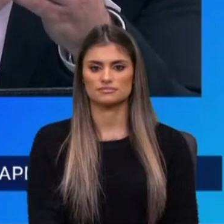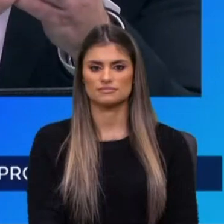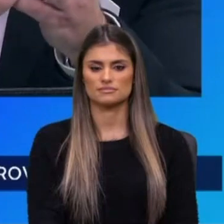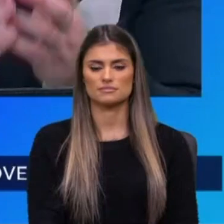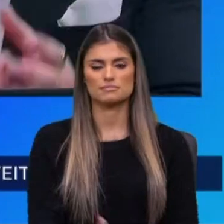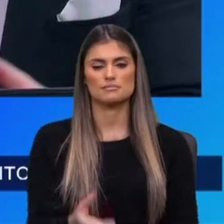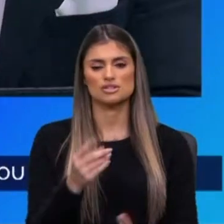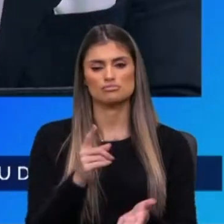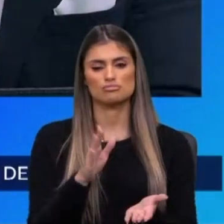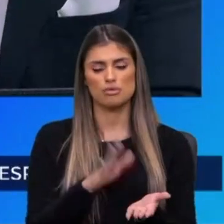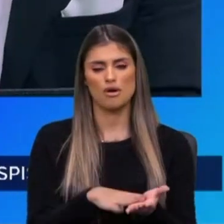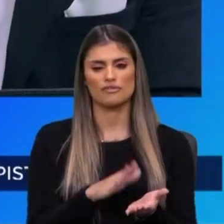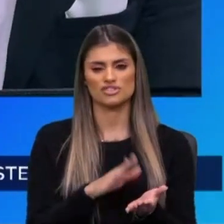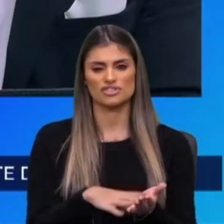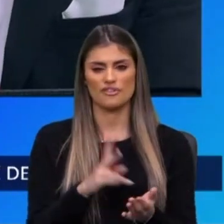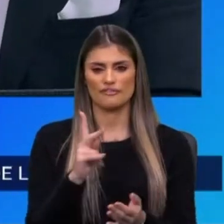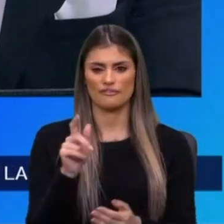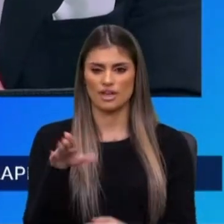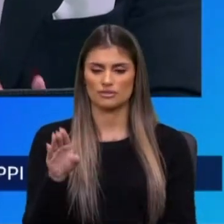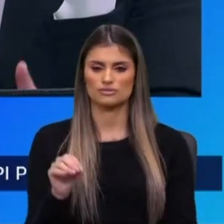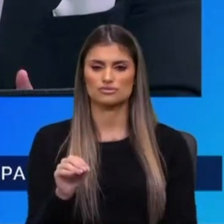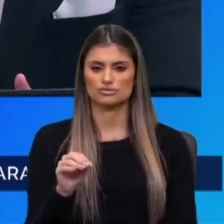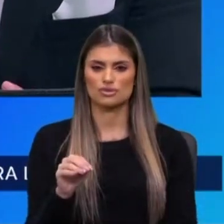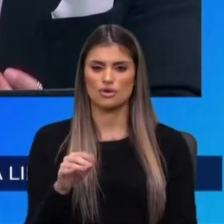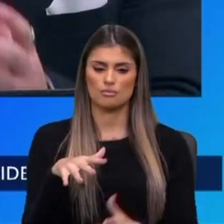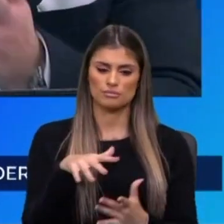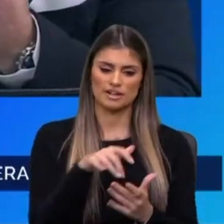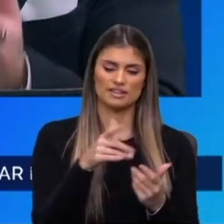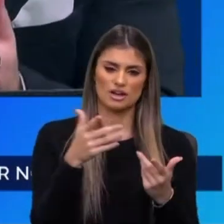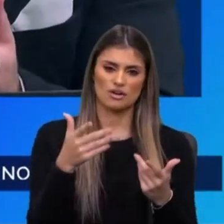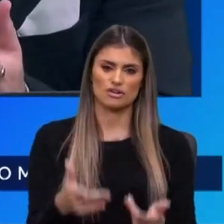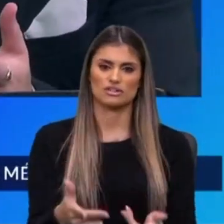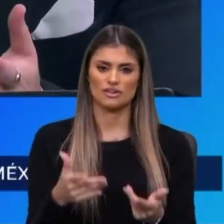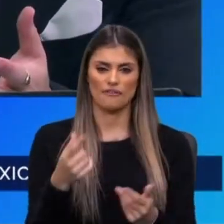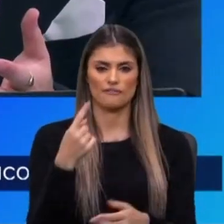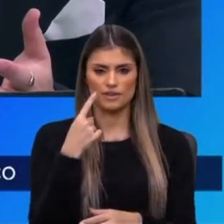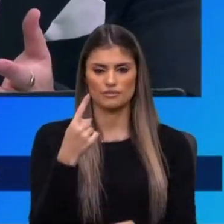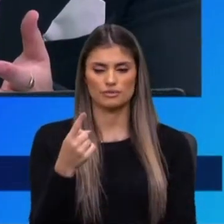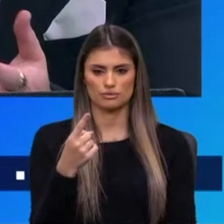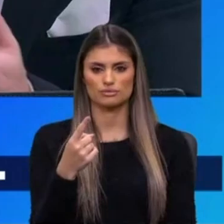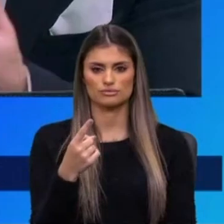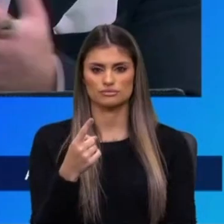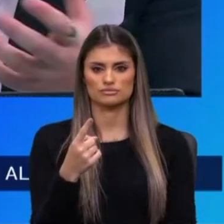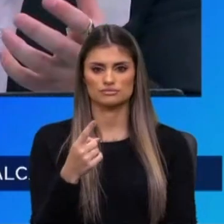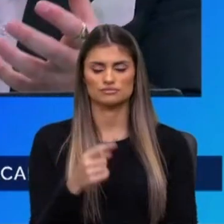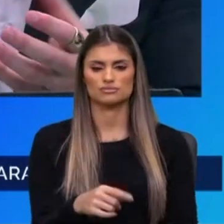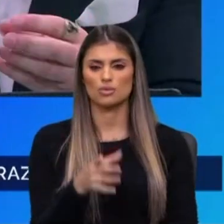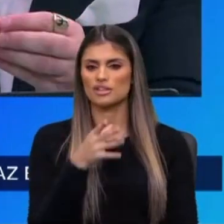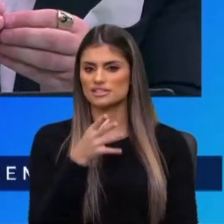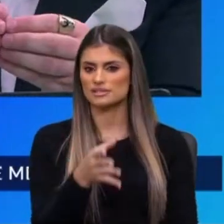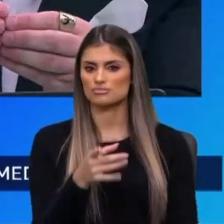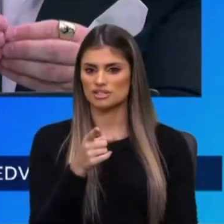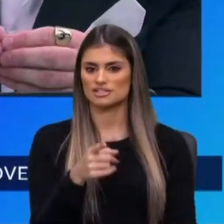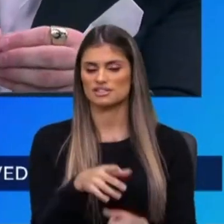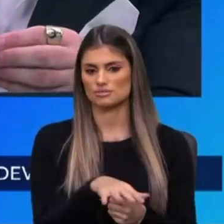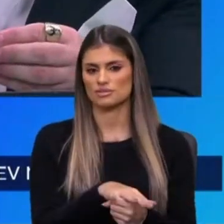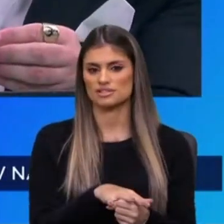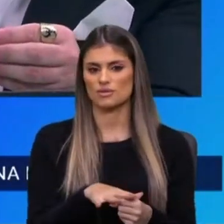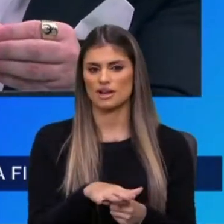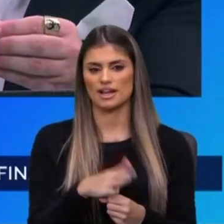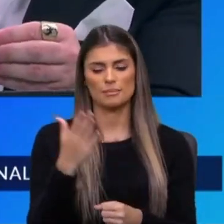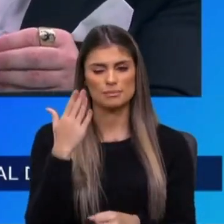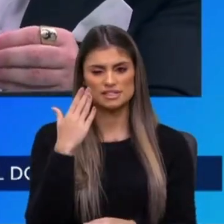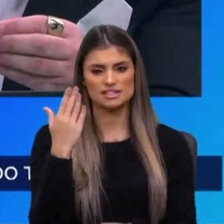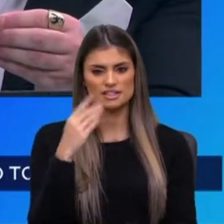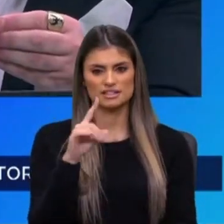que Vênus é um planeta, provavelmente ainda hoje, vivo do ponto de vista geológico. Quando dizemos isso, é ter a capacidade